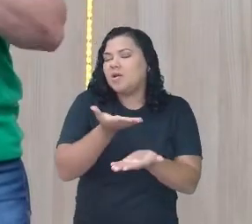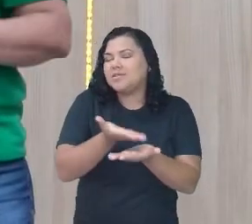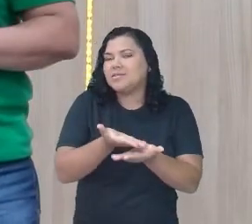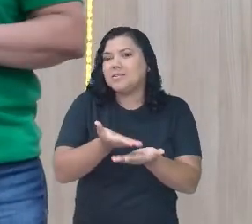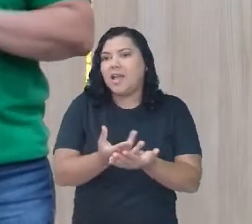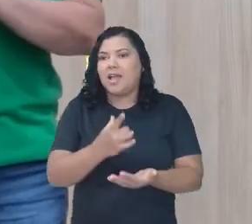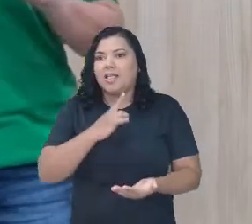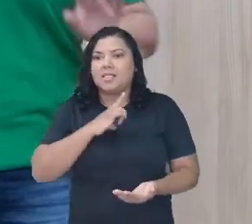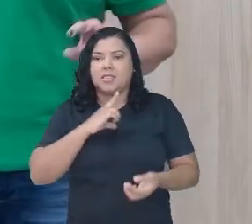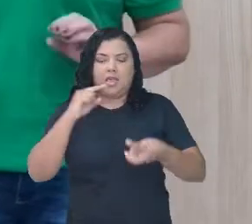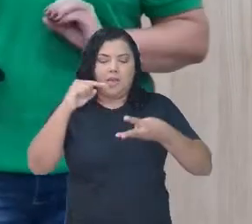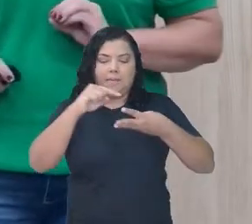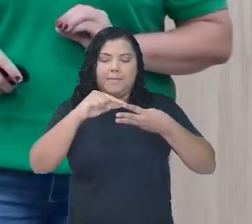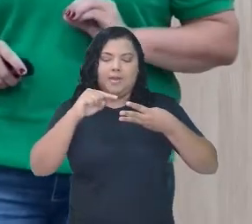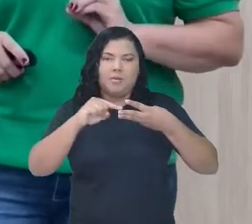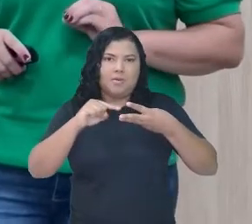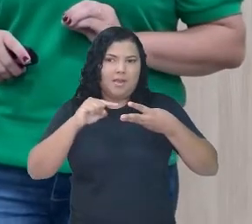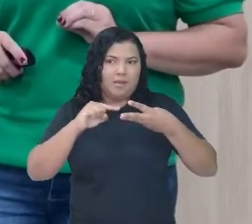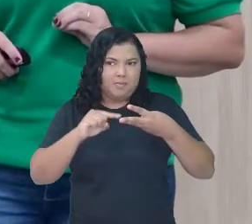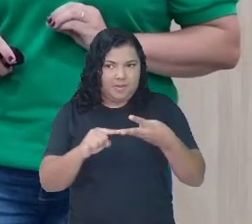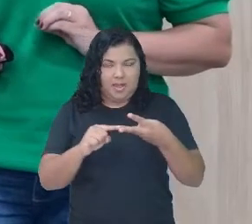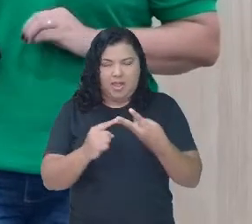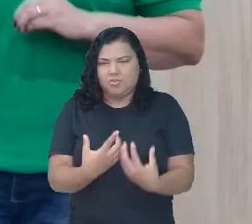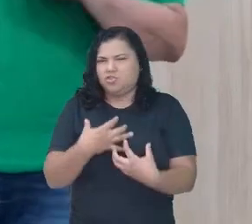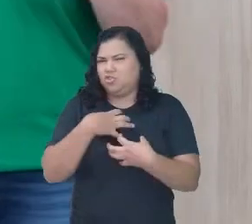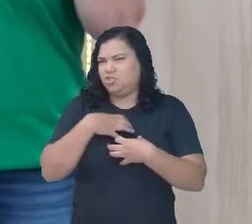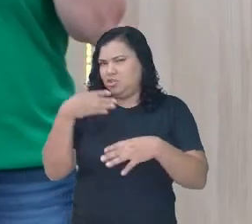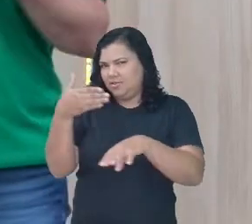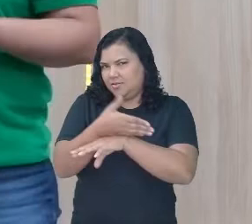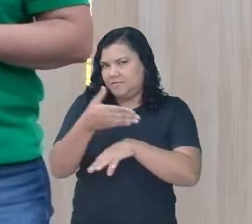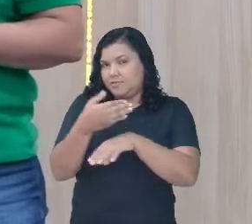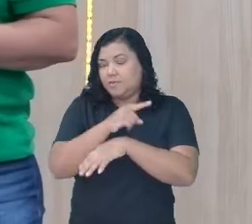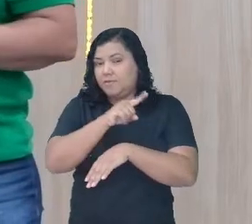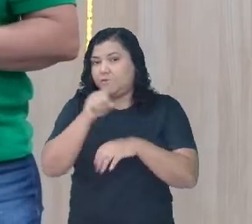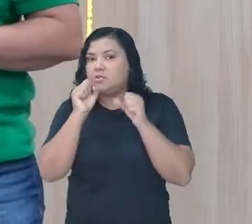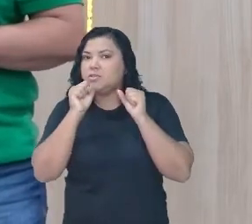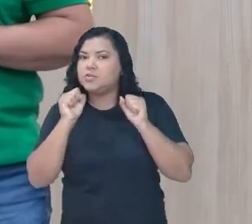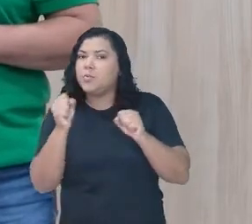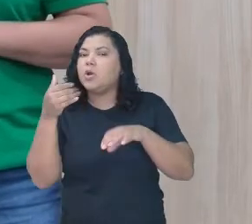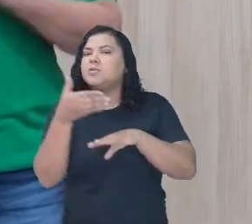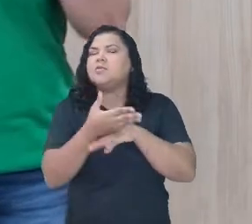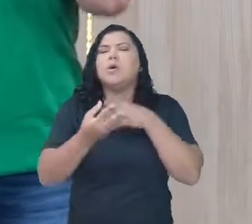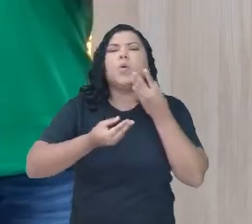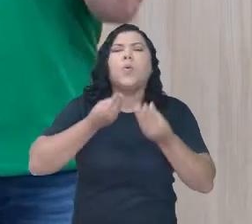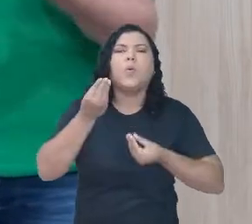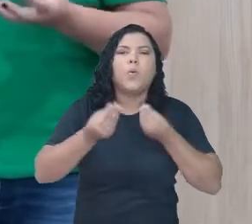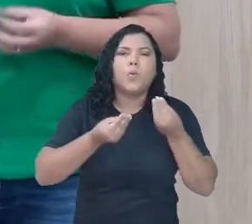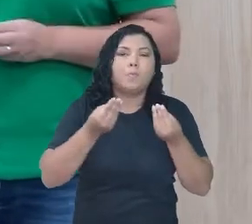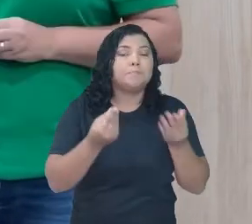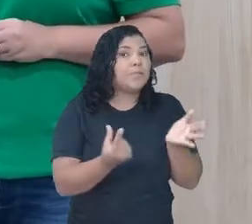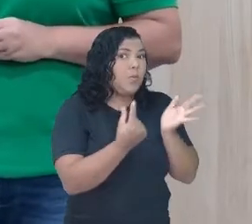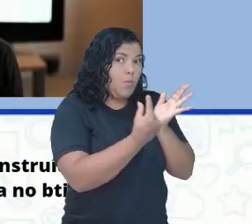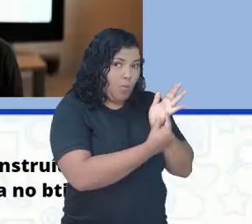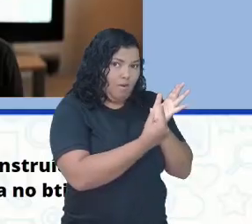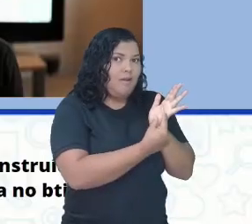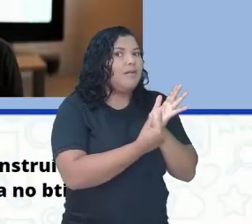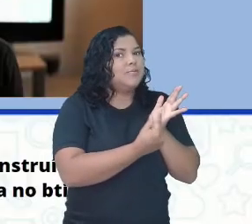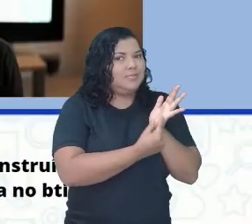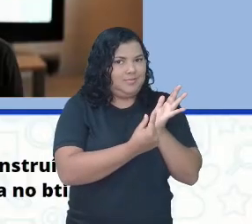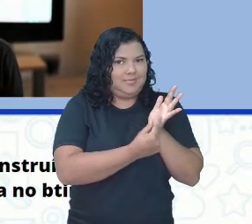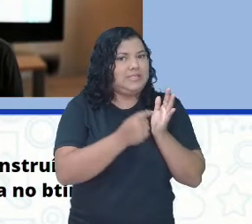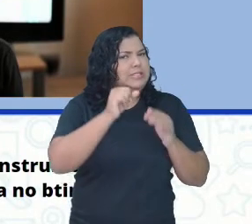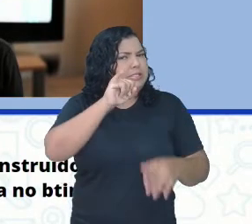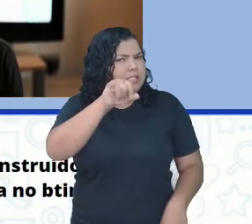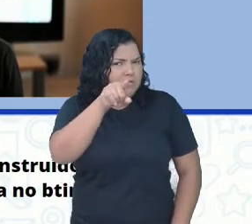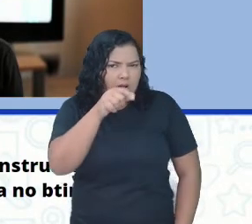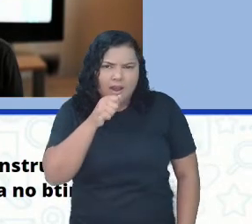Ela tem 3 formas de ser acessada. Vocês podem acessar através do aplicativo. Se